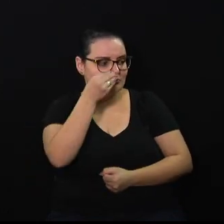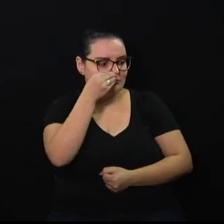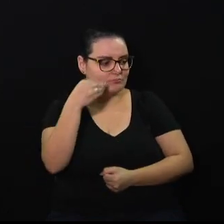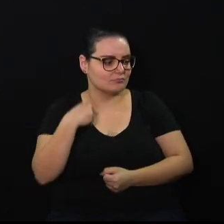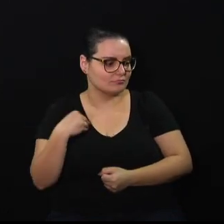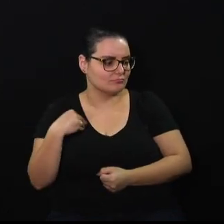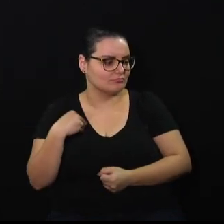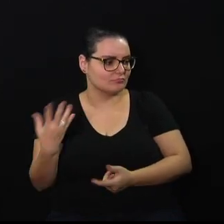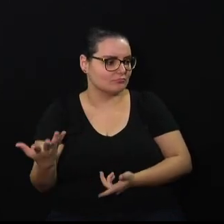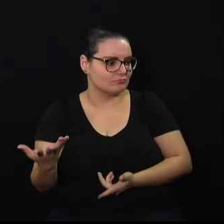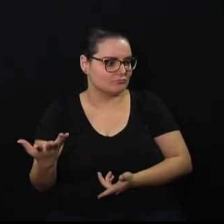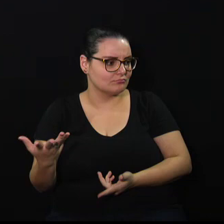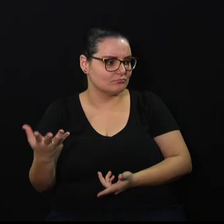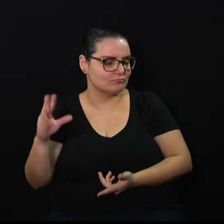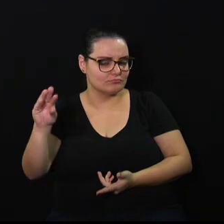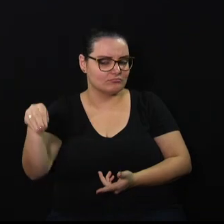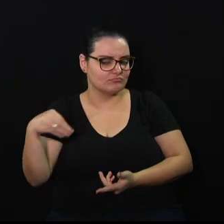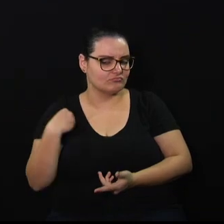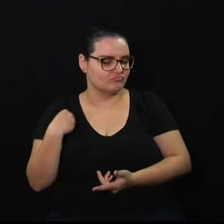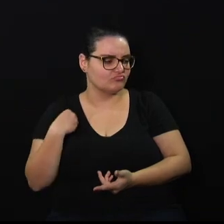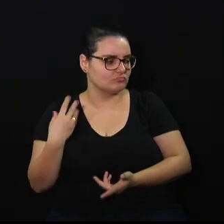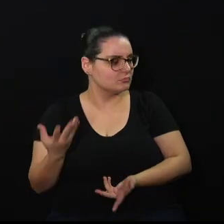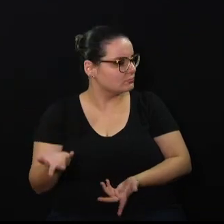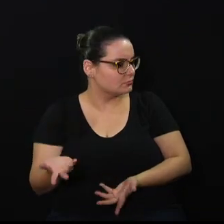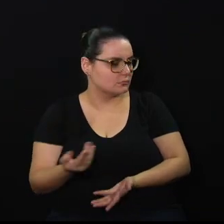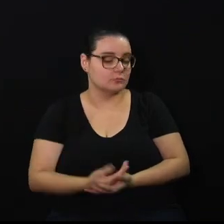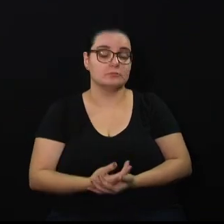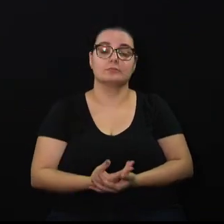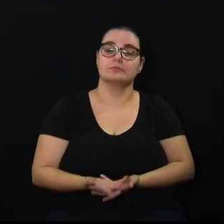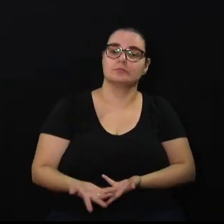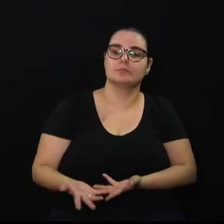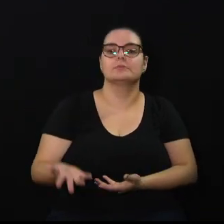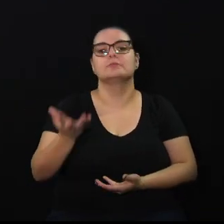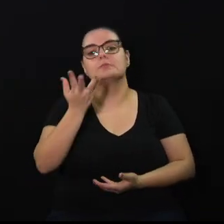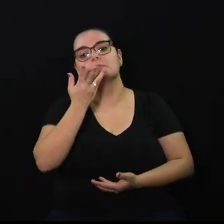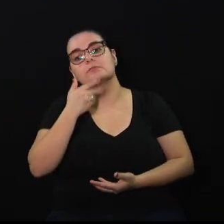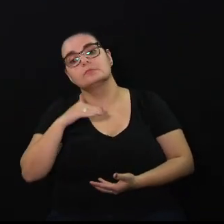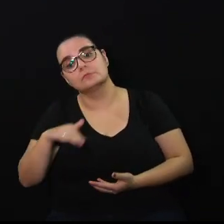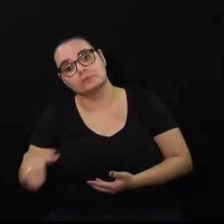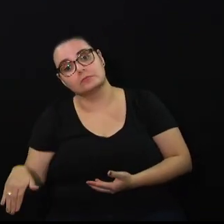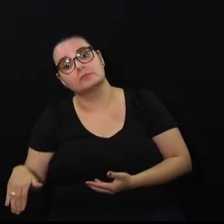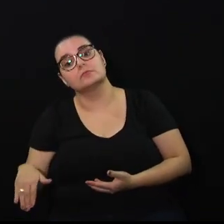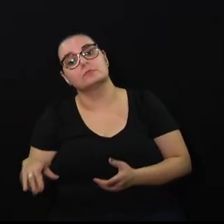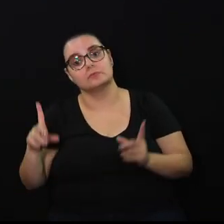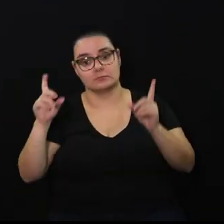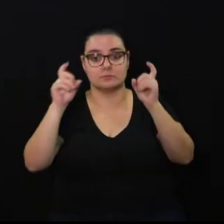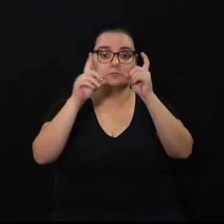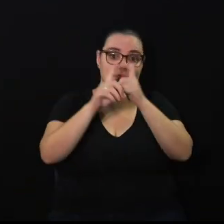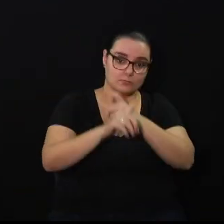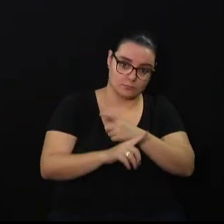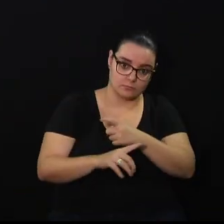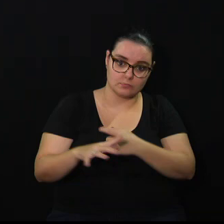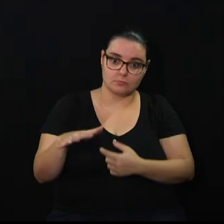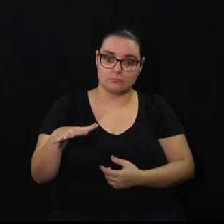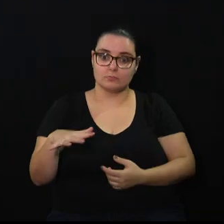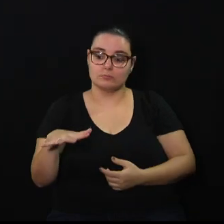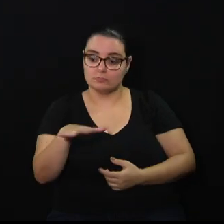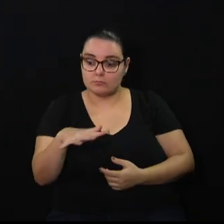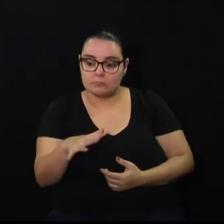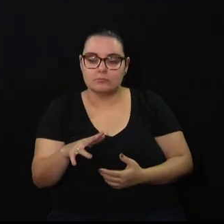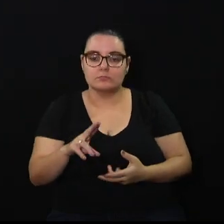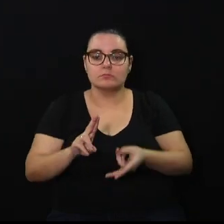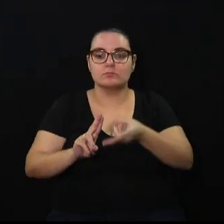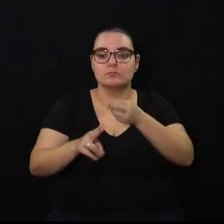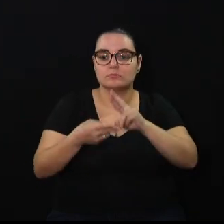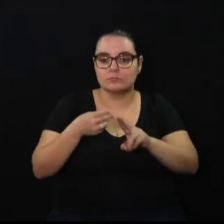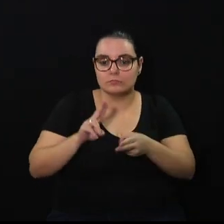então as nossas crianças elas têm uma dificuldade é bem significativa nessa área de viabilidade